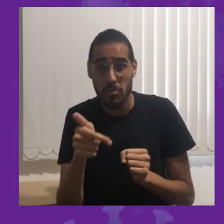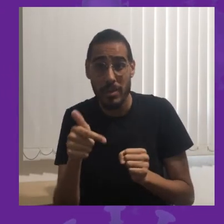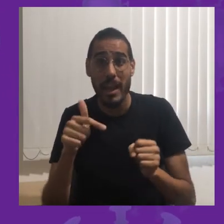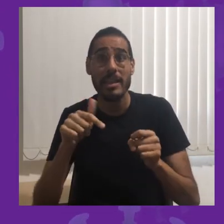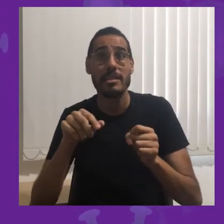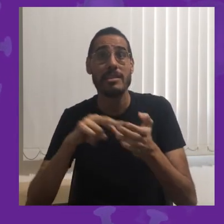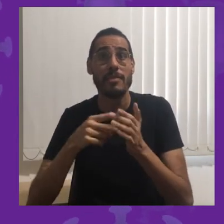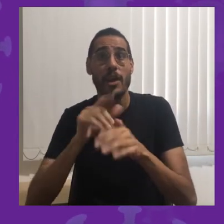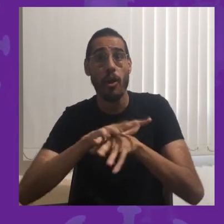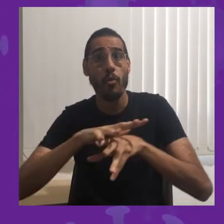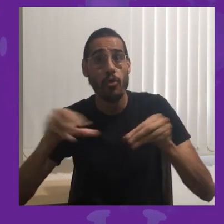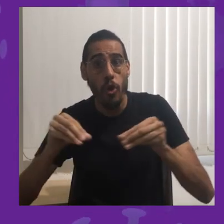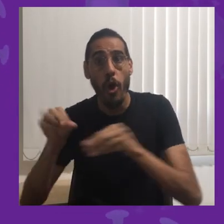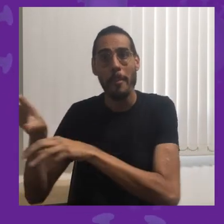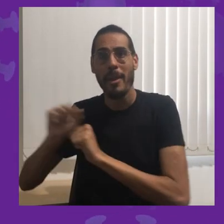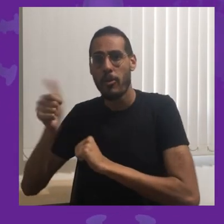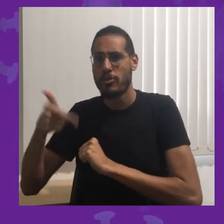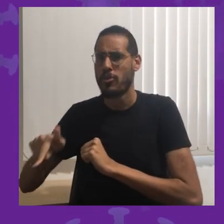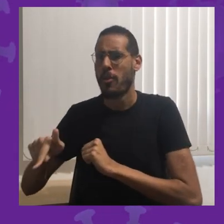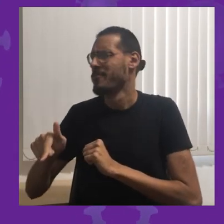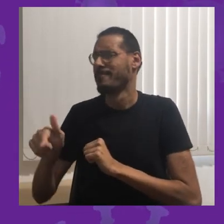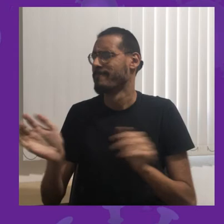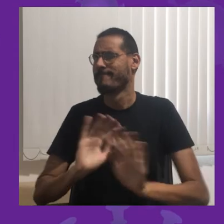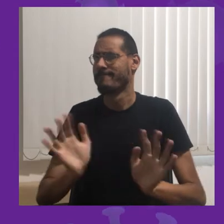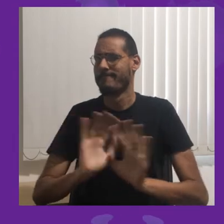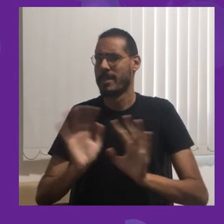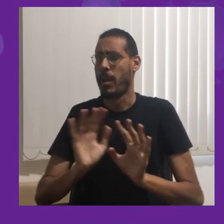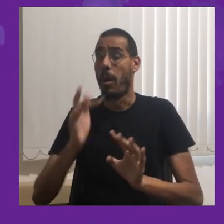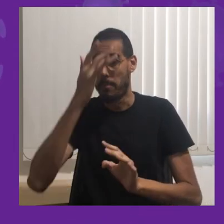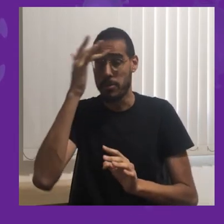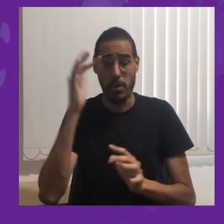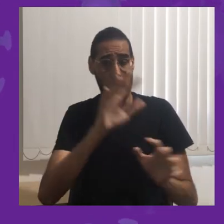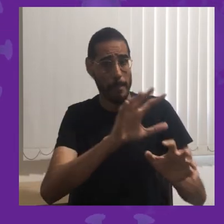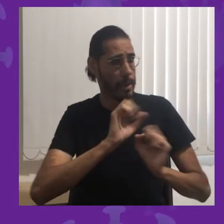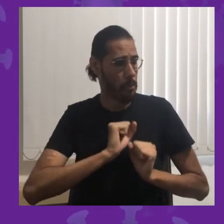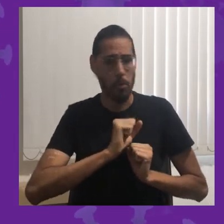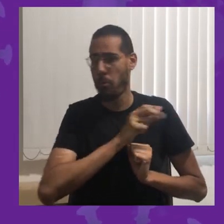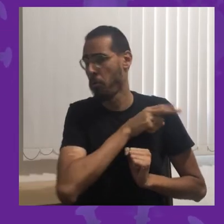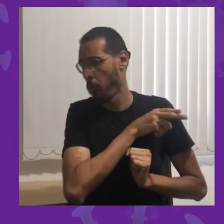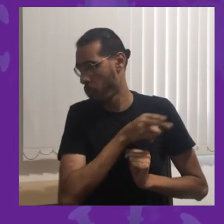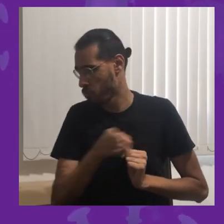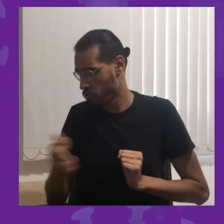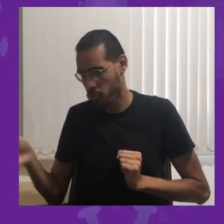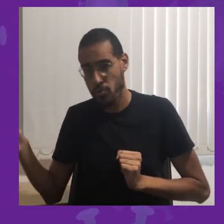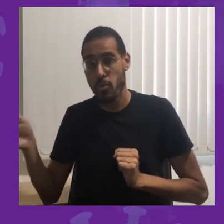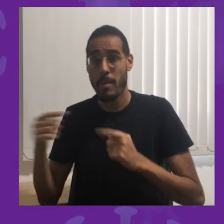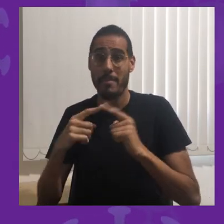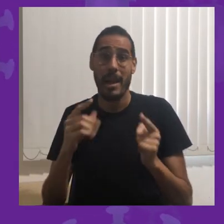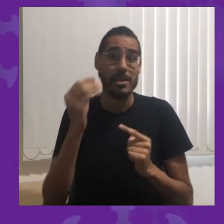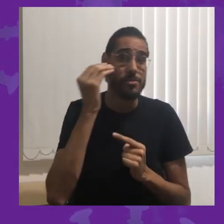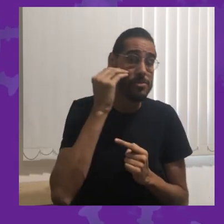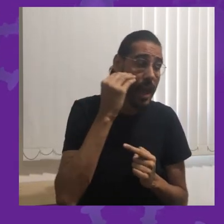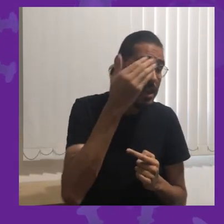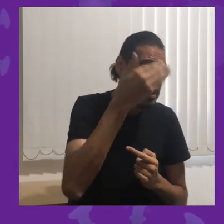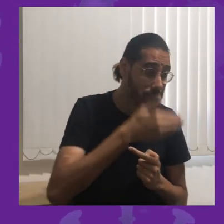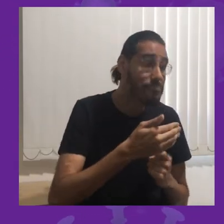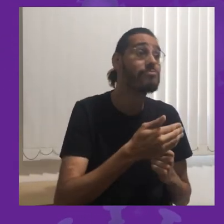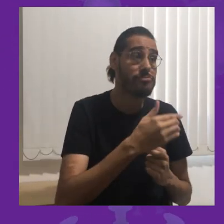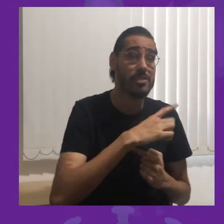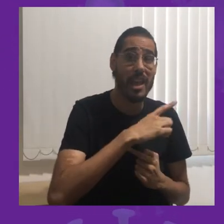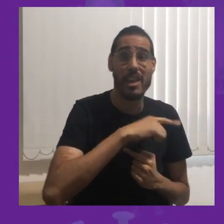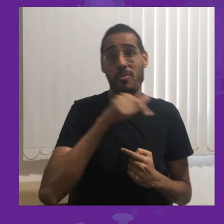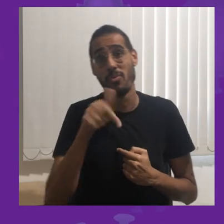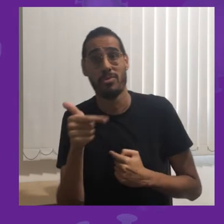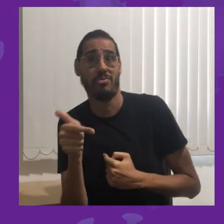ficou negativo agora ficou positivo de novo provavelmente não foi isso provavelmente ela ela já estava infectada mesmo ela não ficou livre da infecção